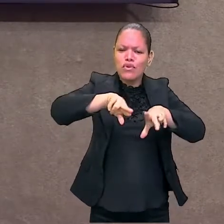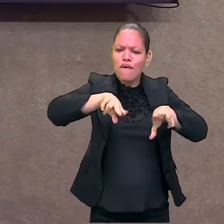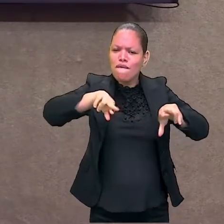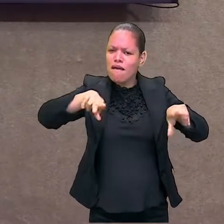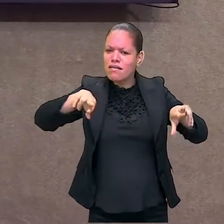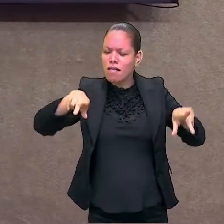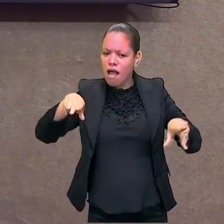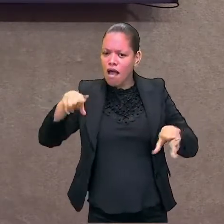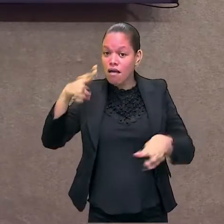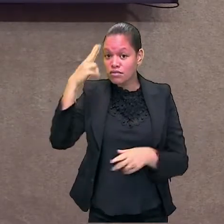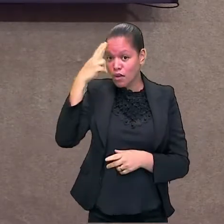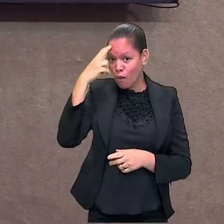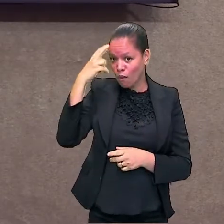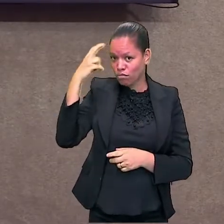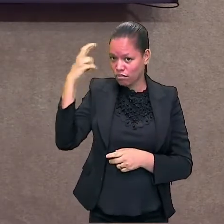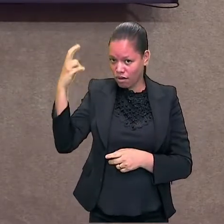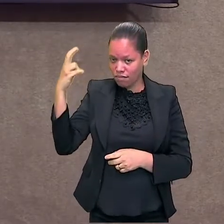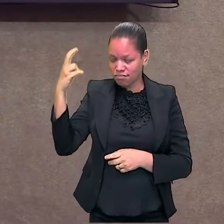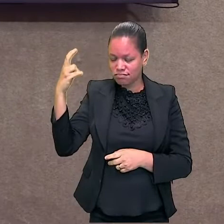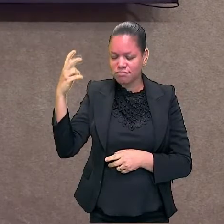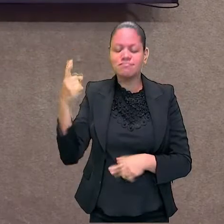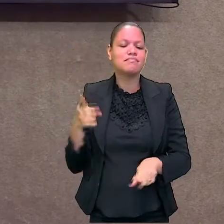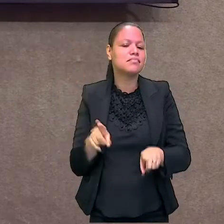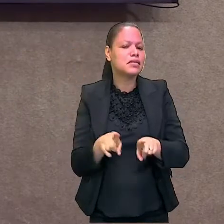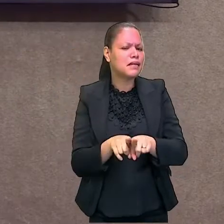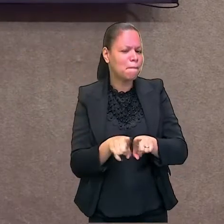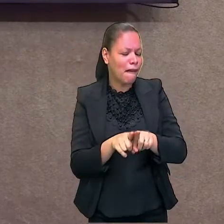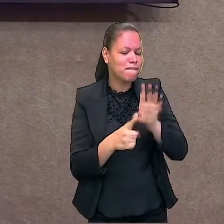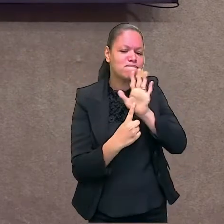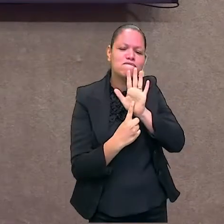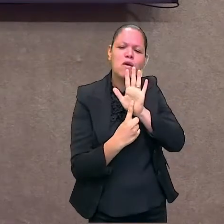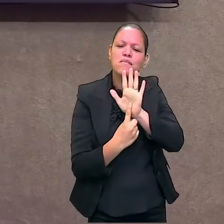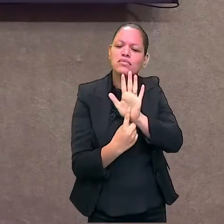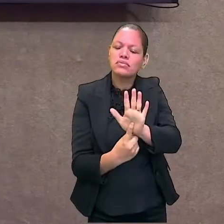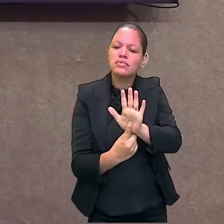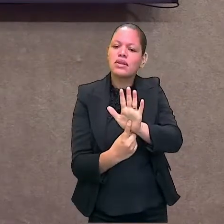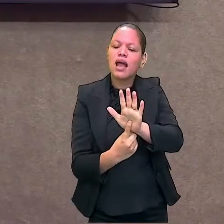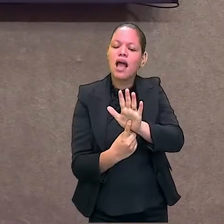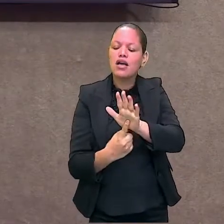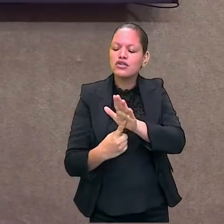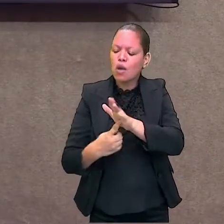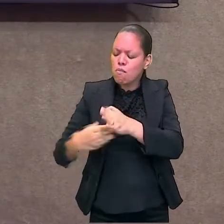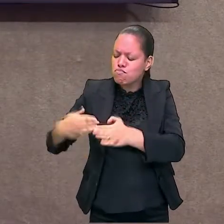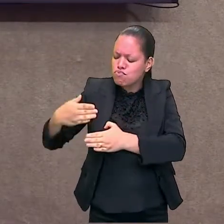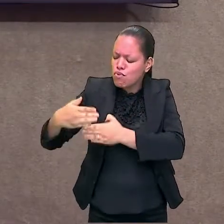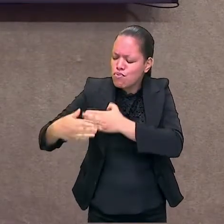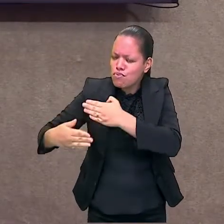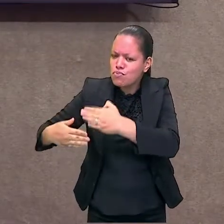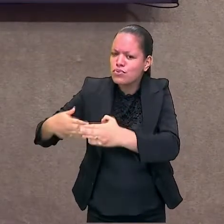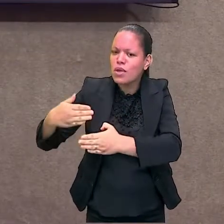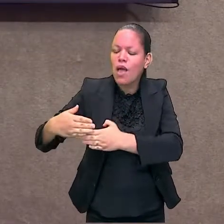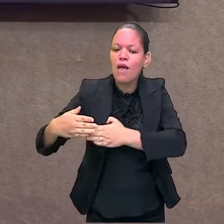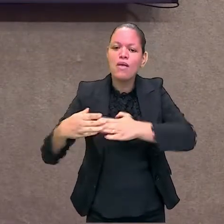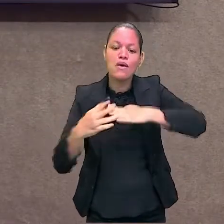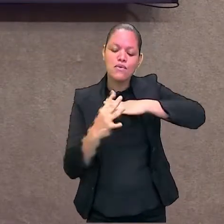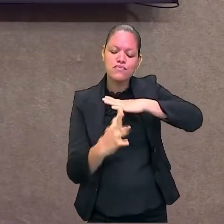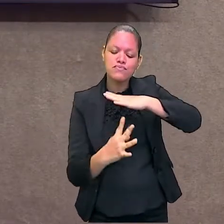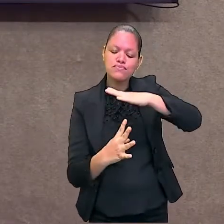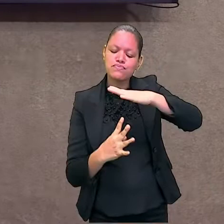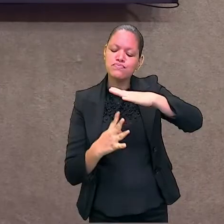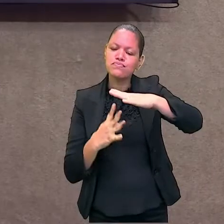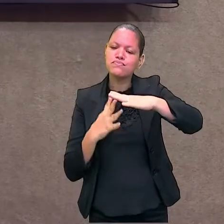dos processos imigratórios, A importância dos imigrantes, chegando ao Brasil e fazendo toda